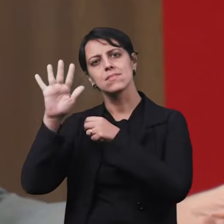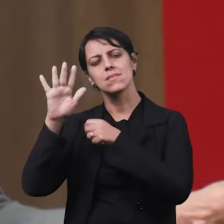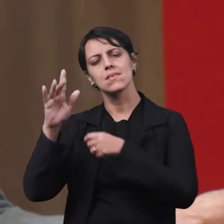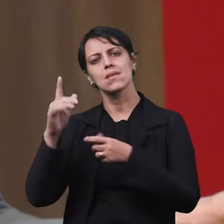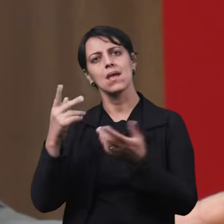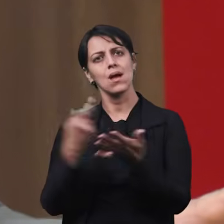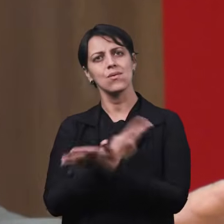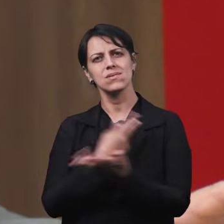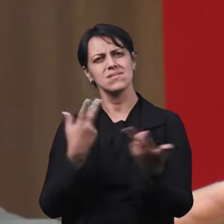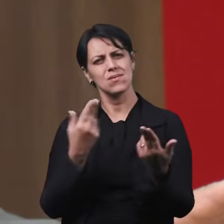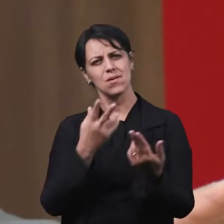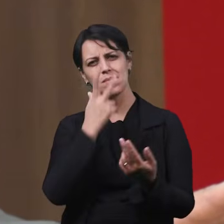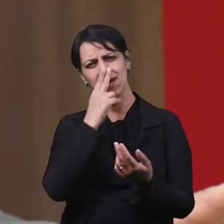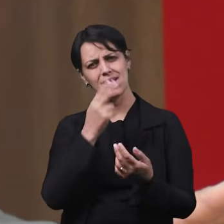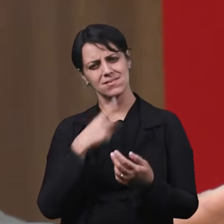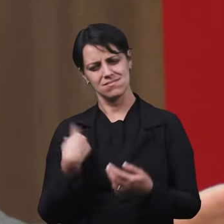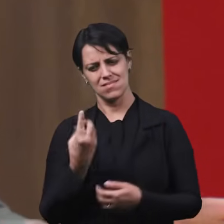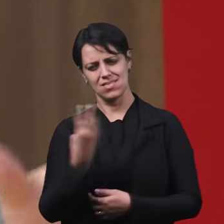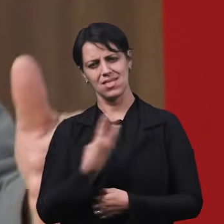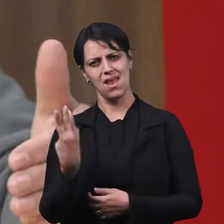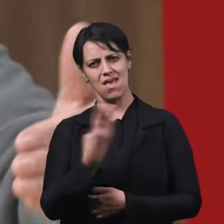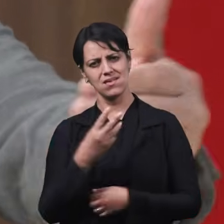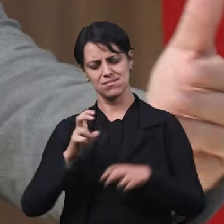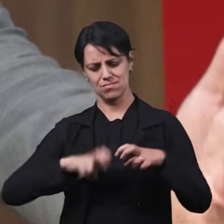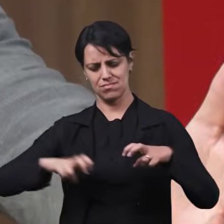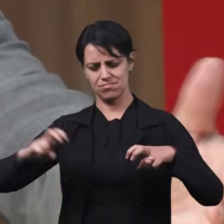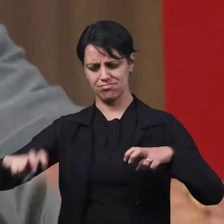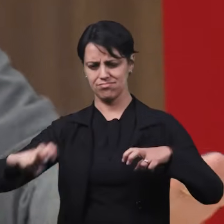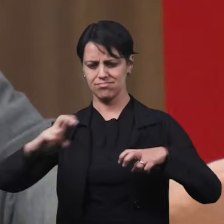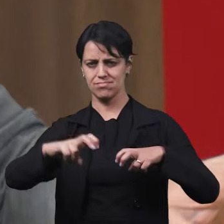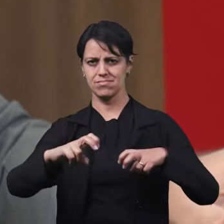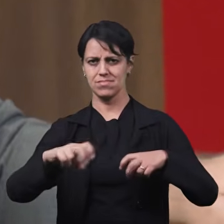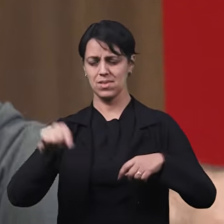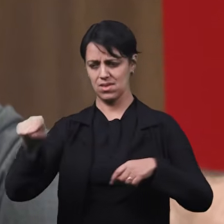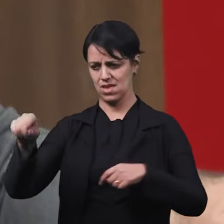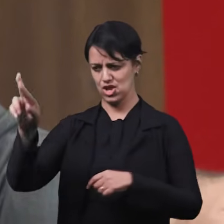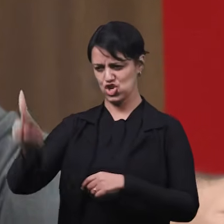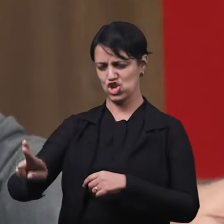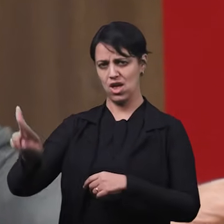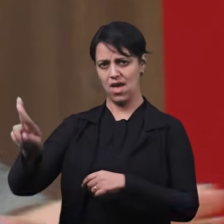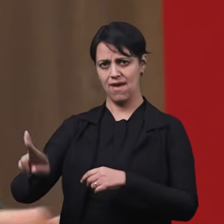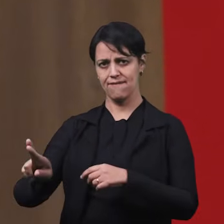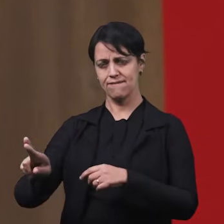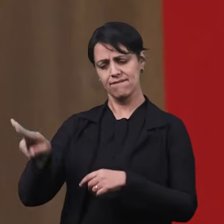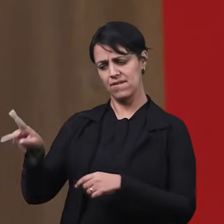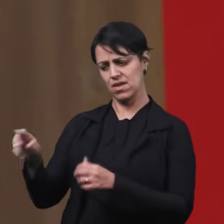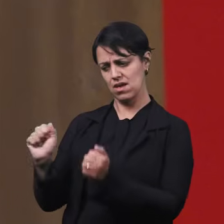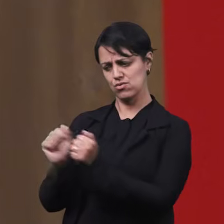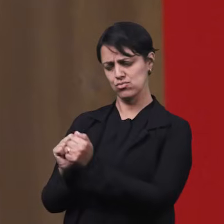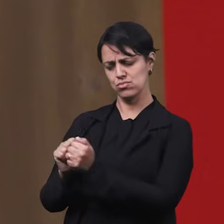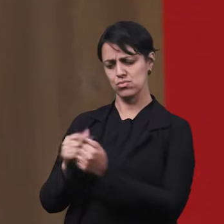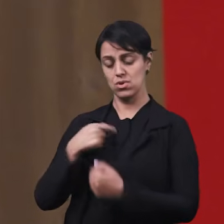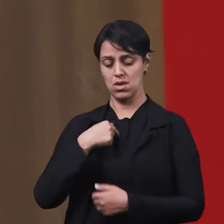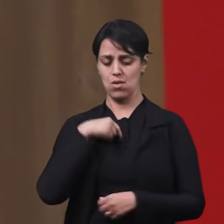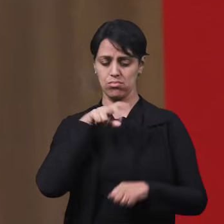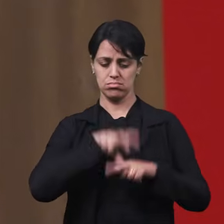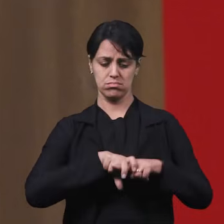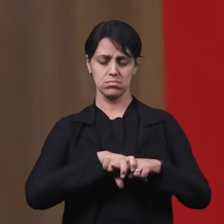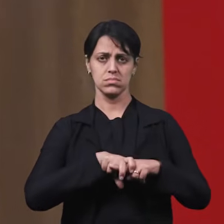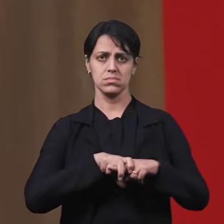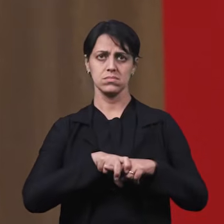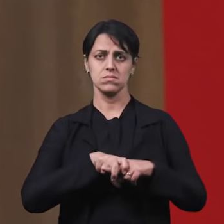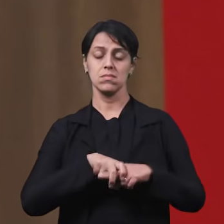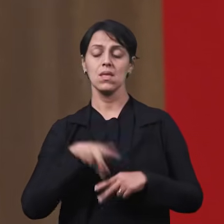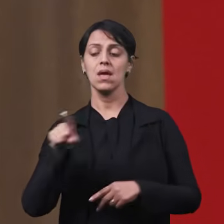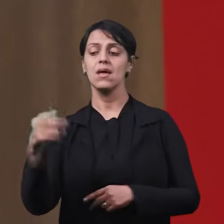menos assim, igual nós estamos aqui em 3 na mesa. O chefe do lado de lá, um assessor dele aqui e eu sentado na mesa. Esse era o sonho.